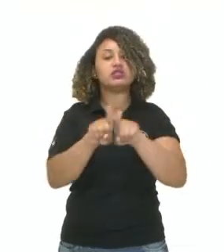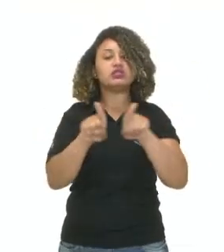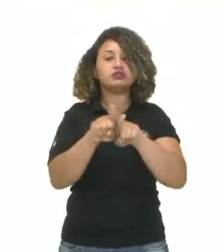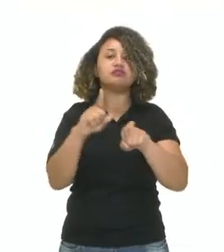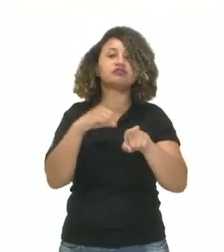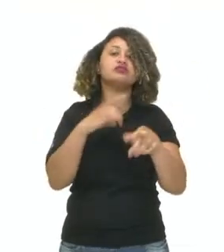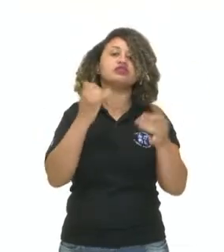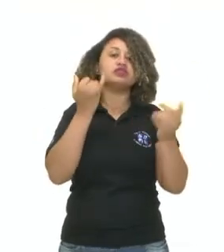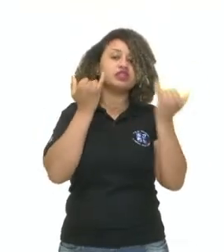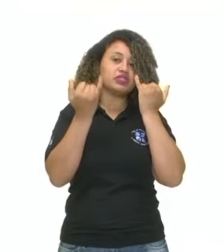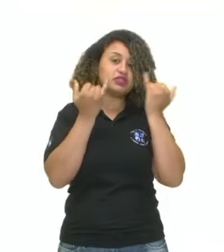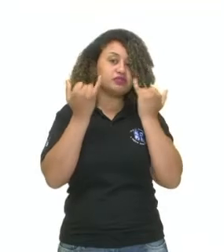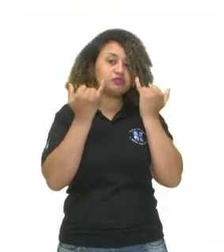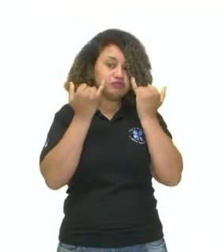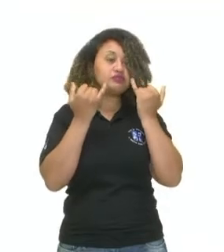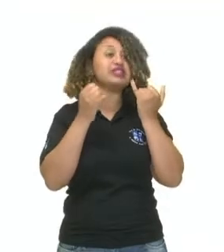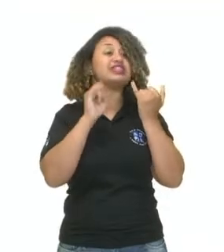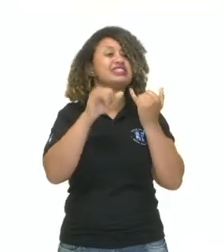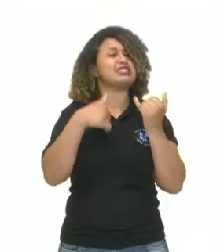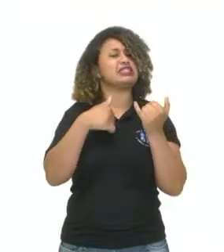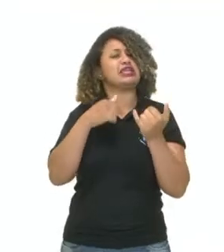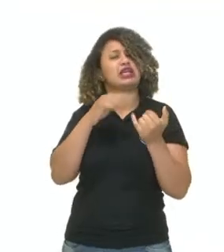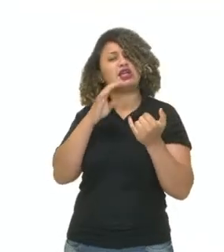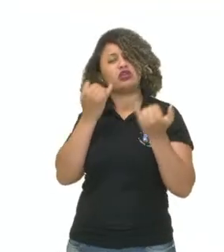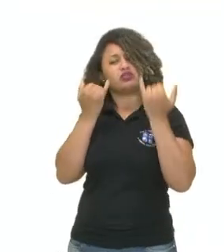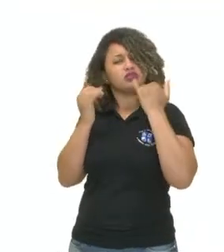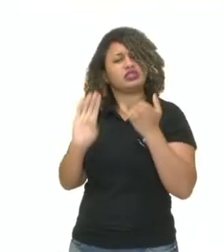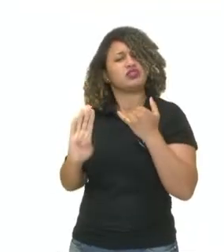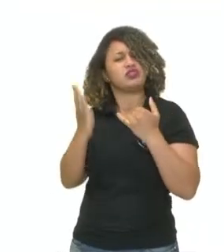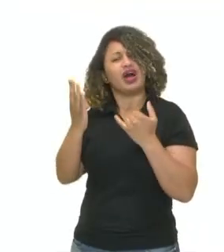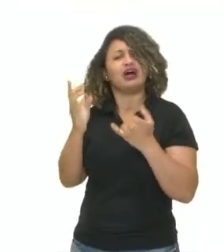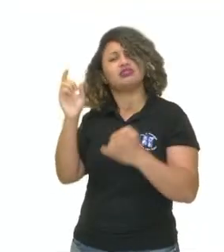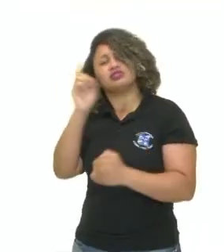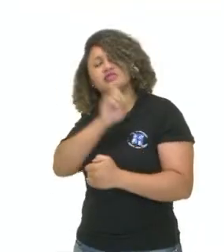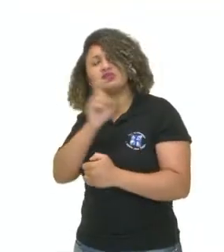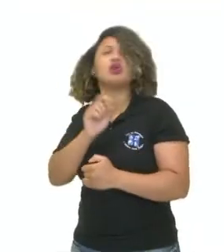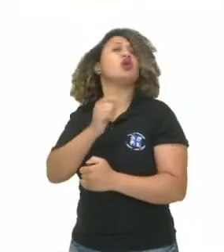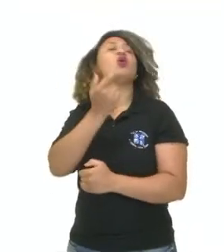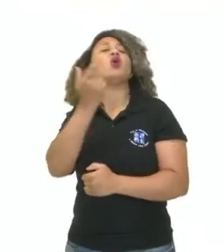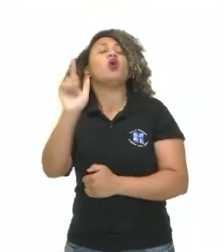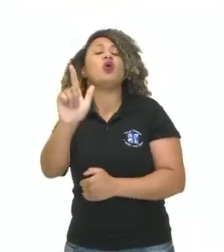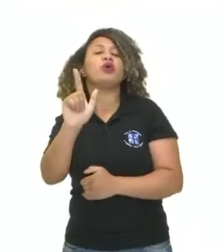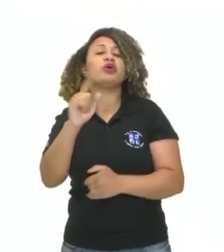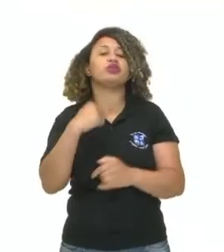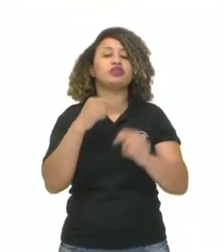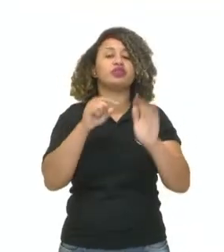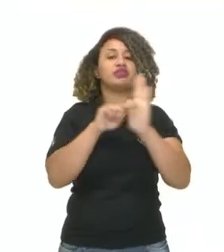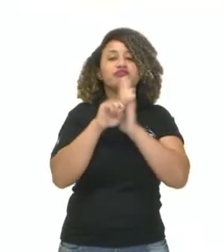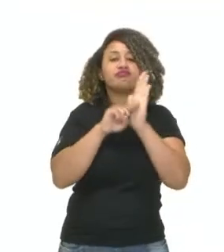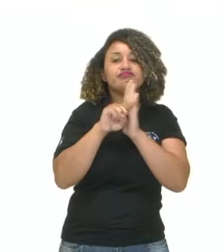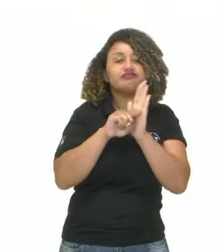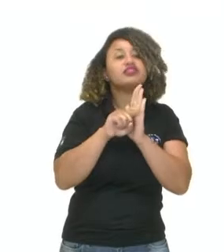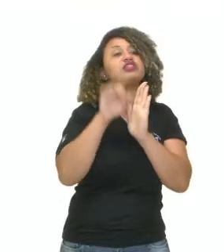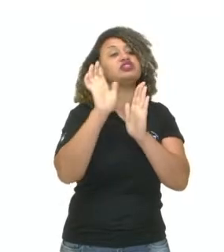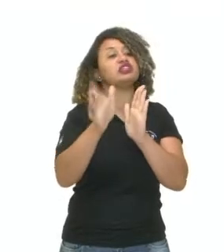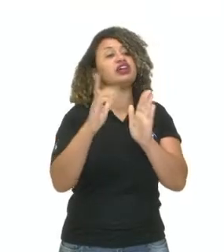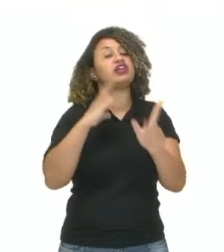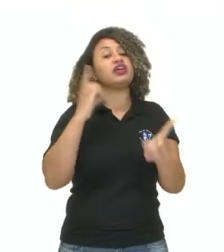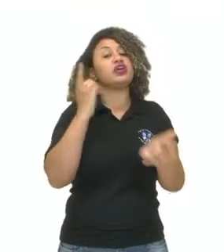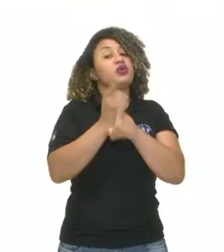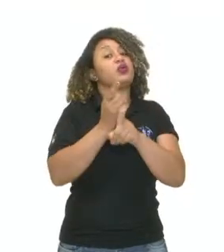estejam reproduzindo. Se for falsa, pode ser que veículos de checagem já tenham identificado o